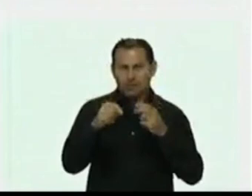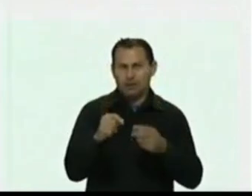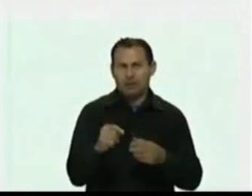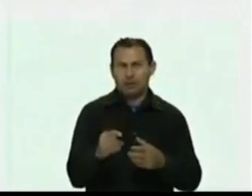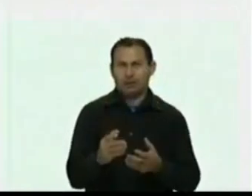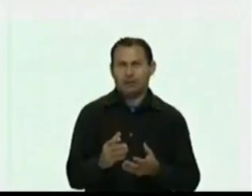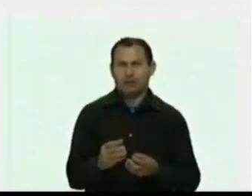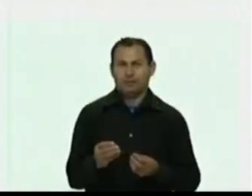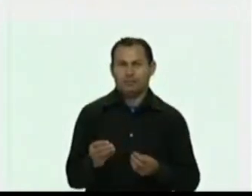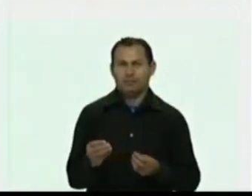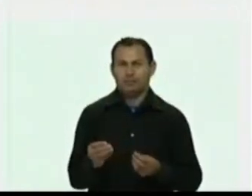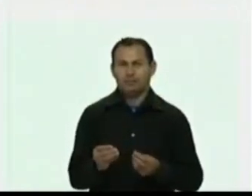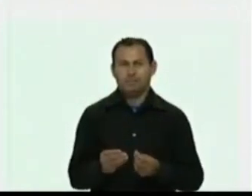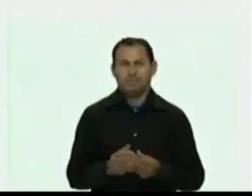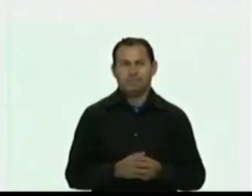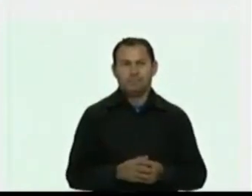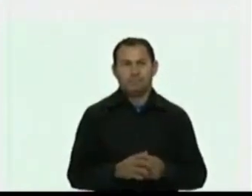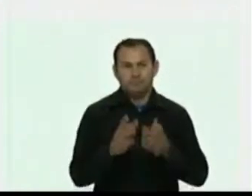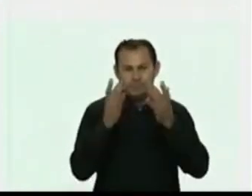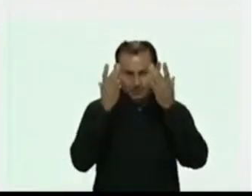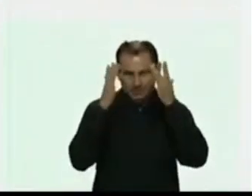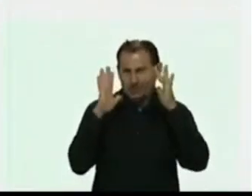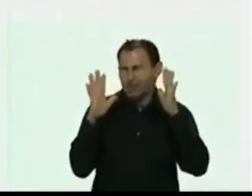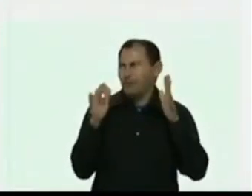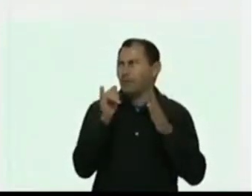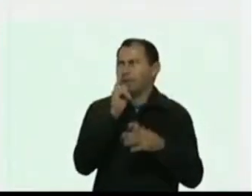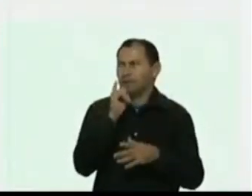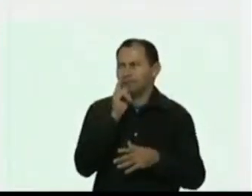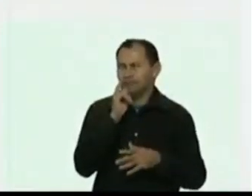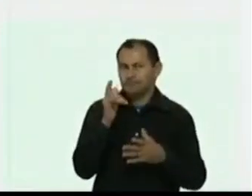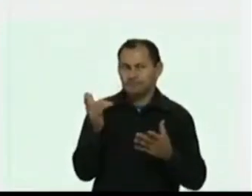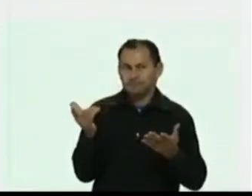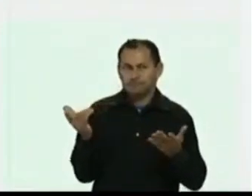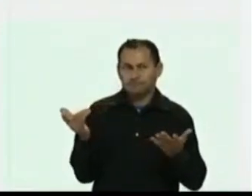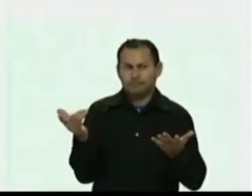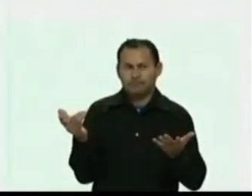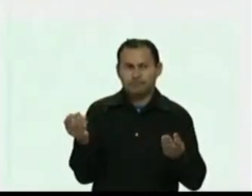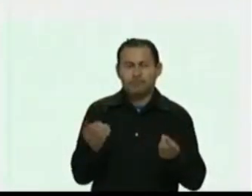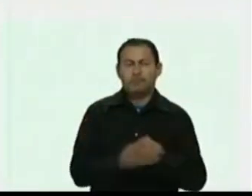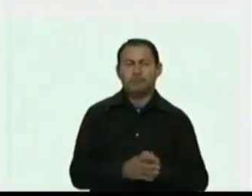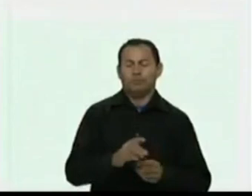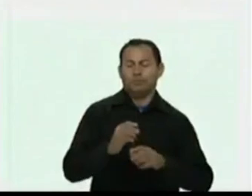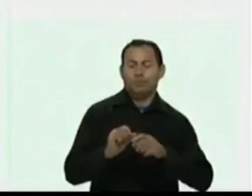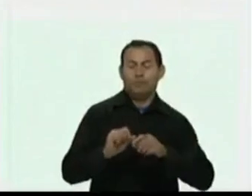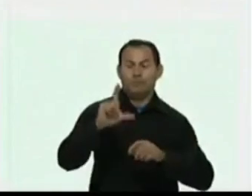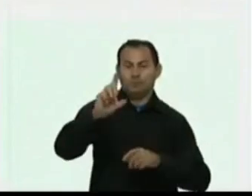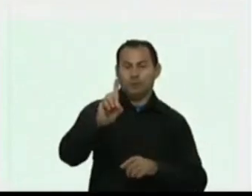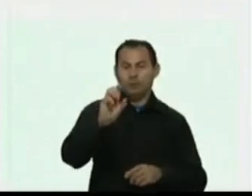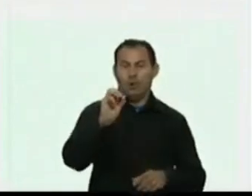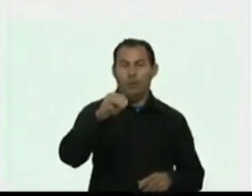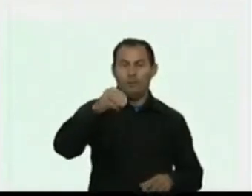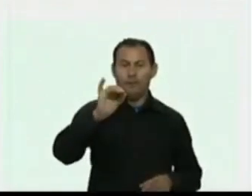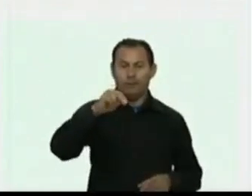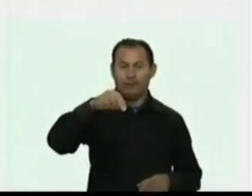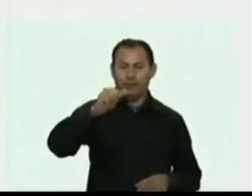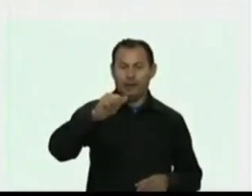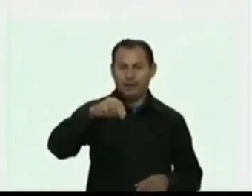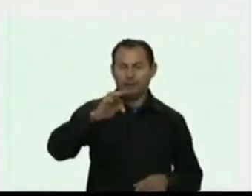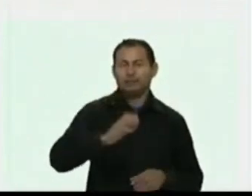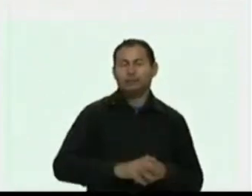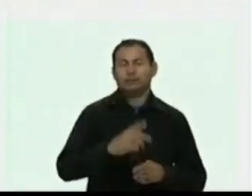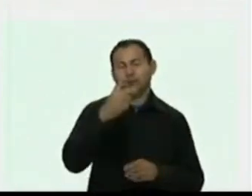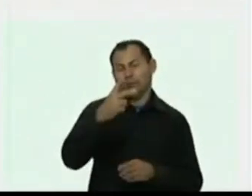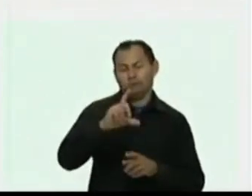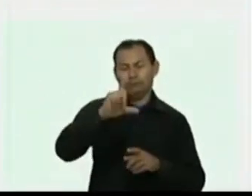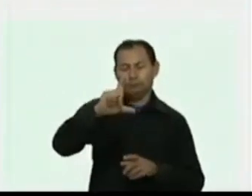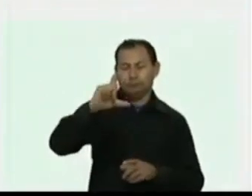ser, sei lá, aí, por exemplo, vão ser aí um dominante, dois dominantes e dois